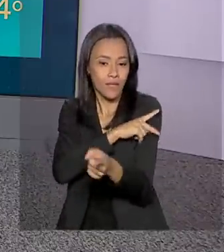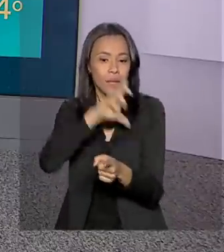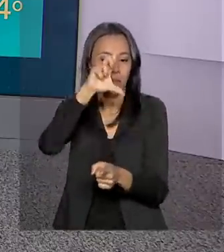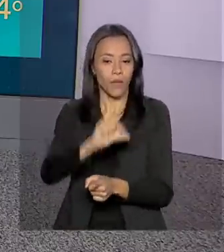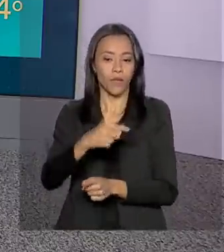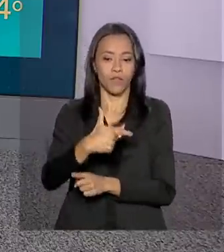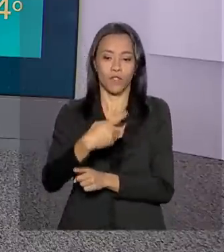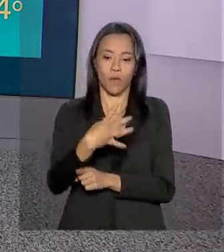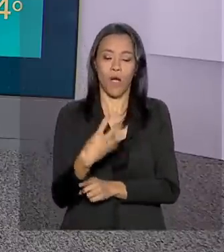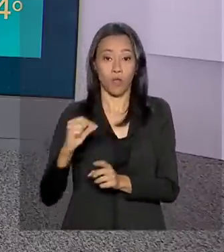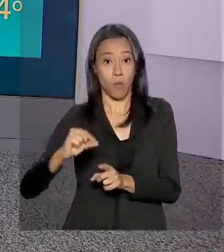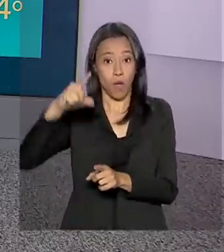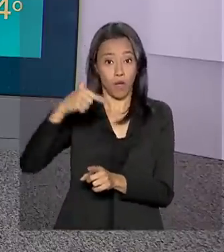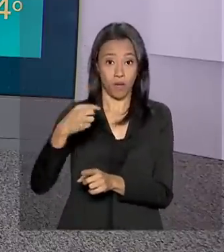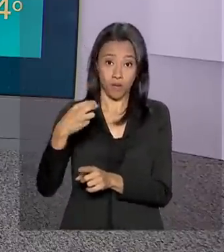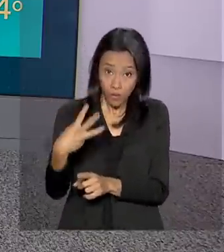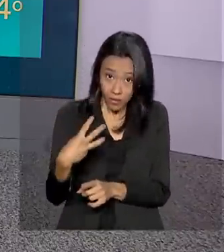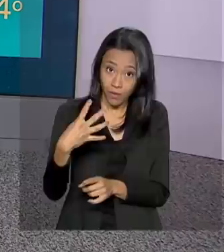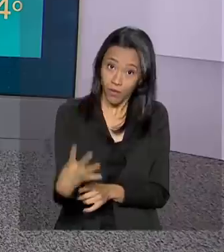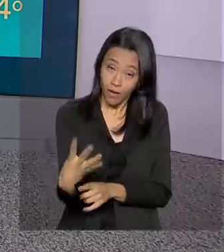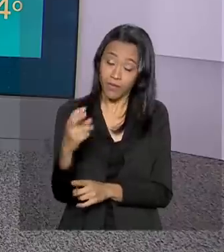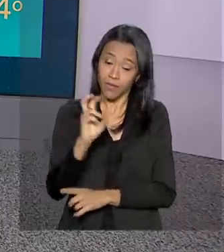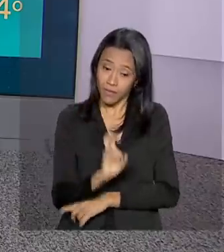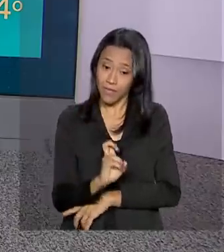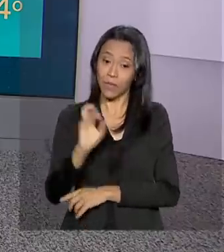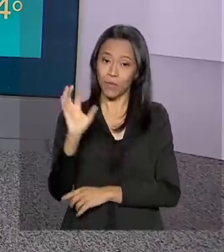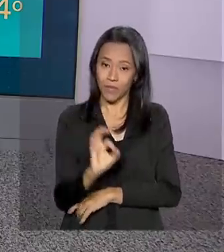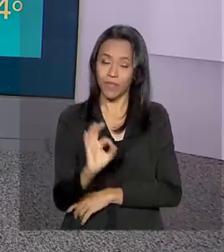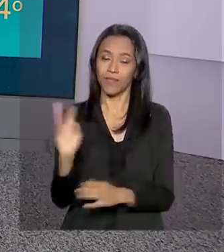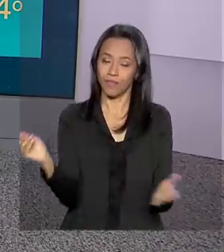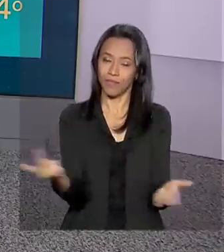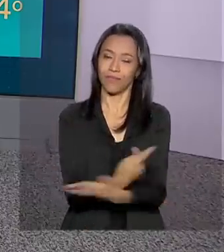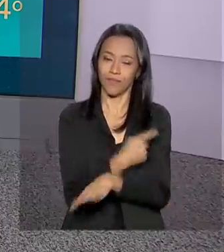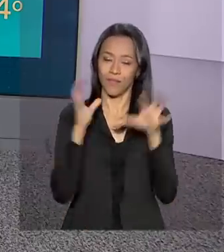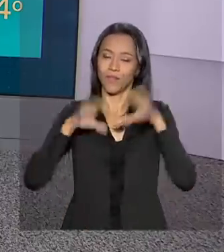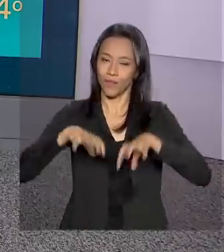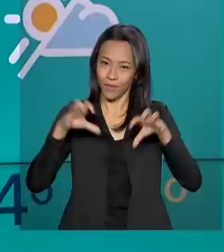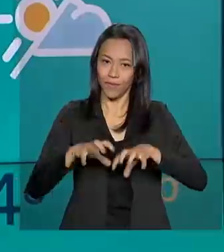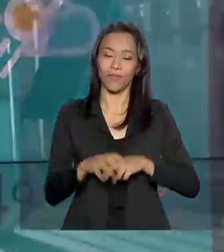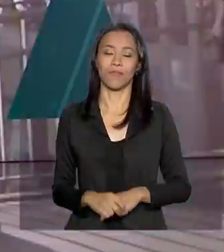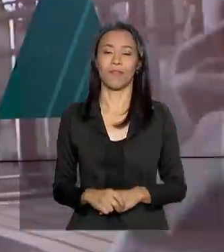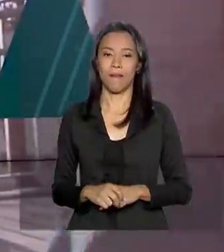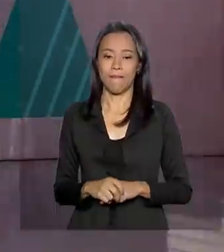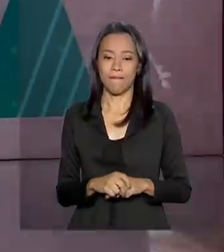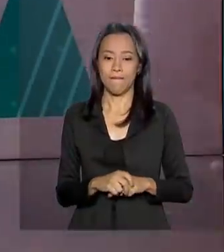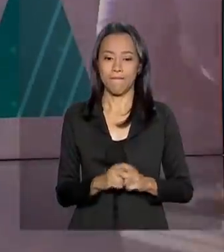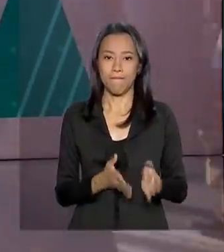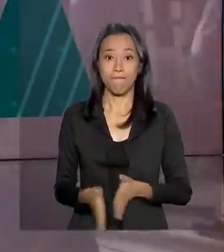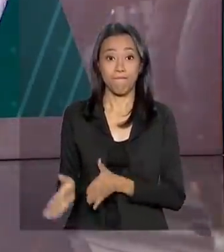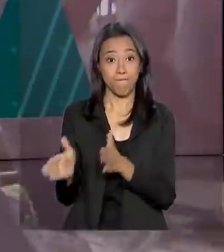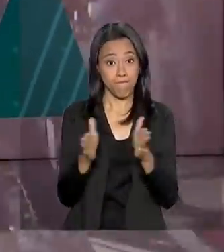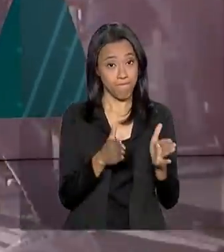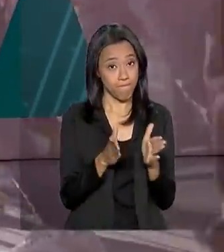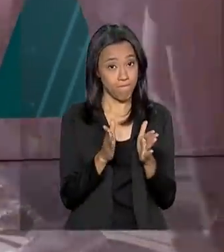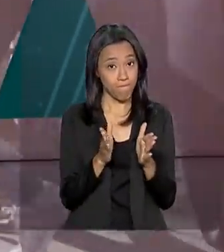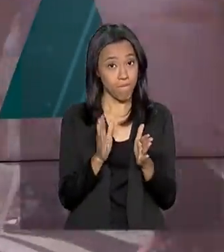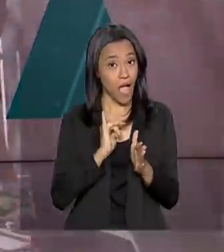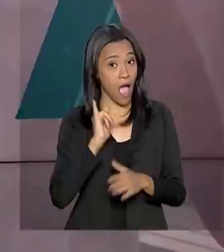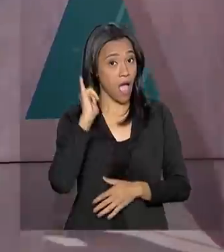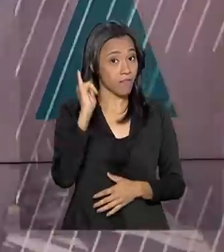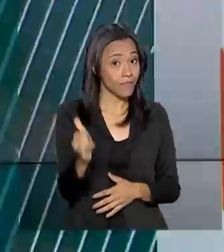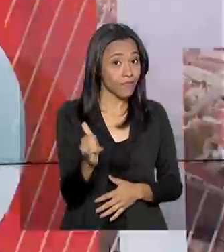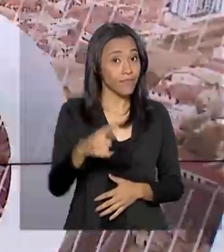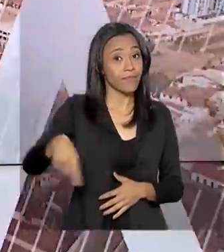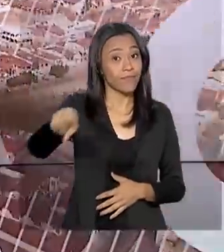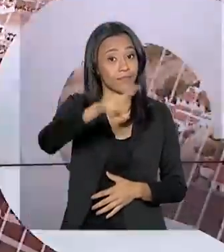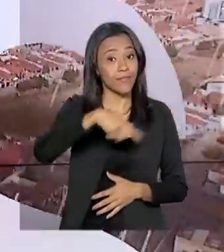máxima de 34 graus e 5% de possibilidade de chuva. E agora um recado para as pessoas que